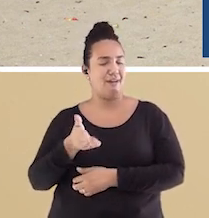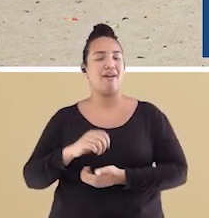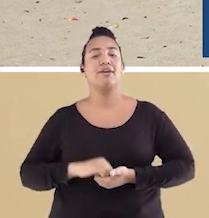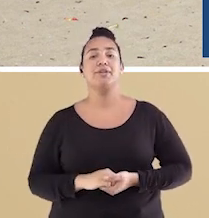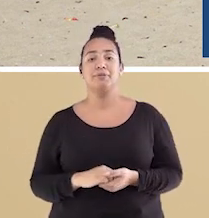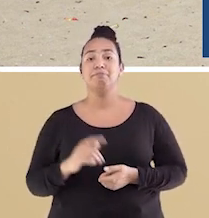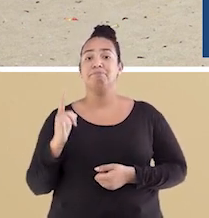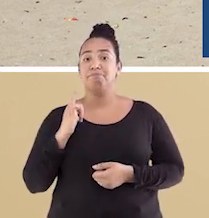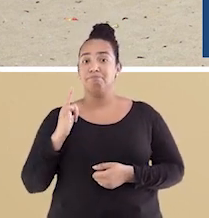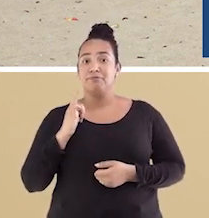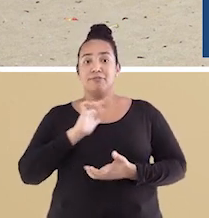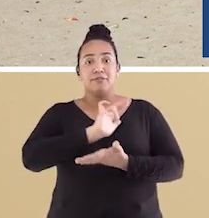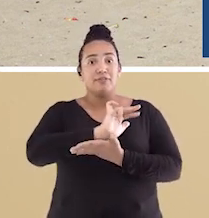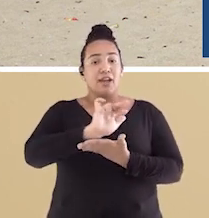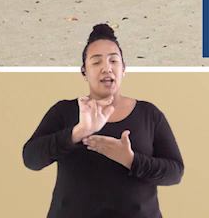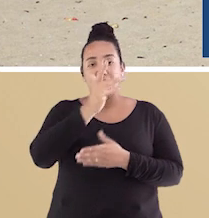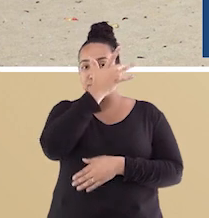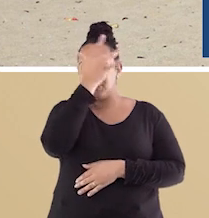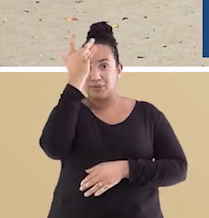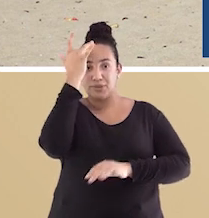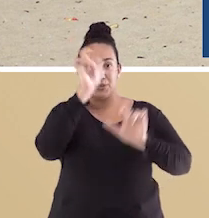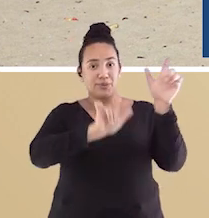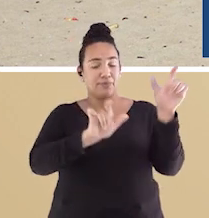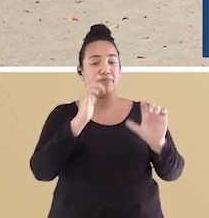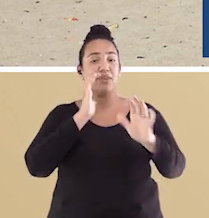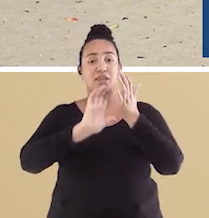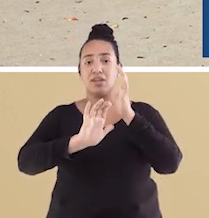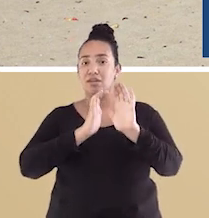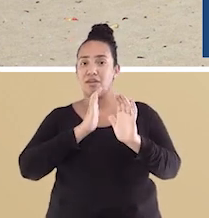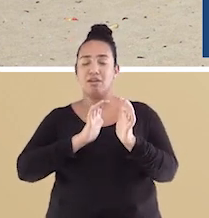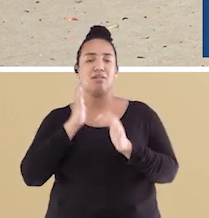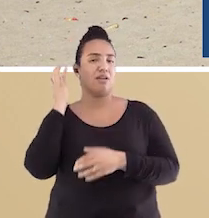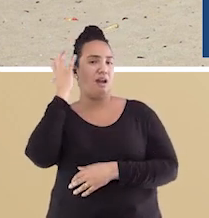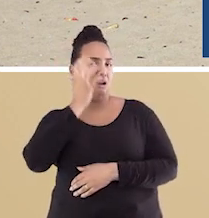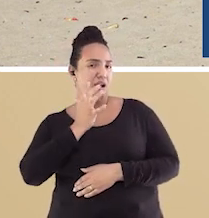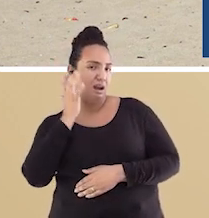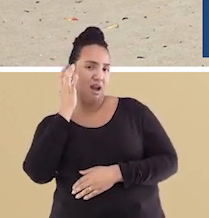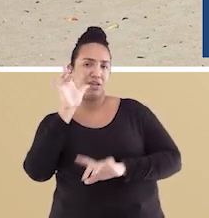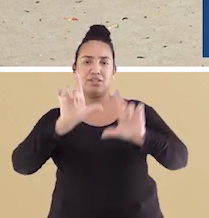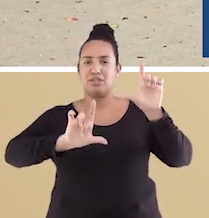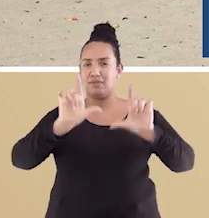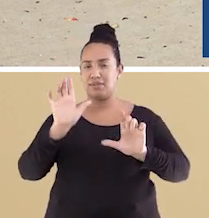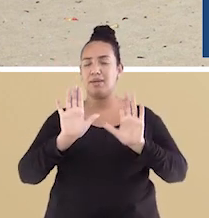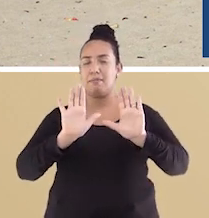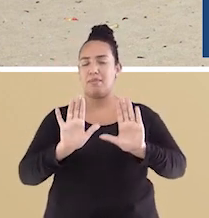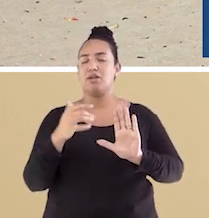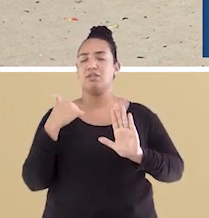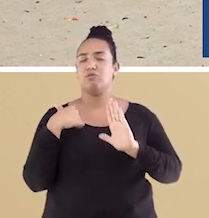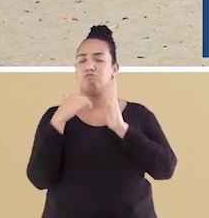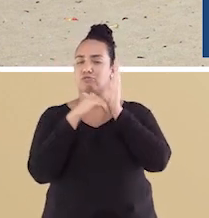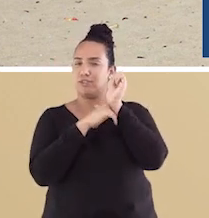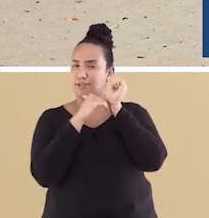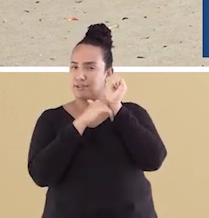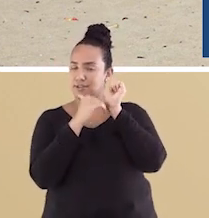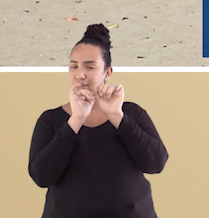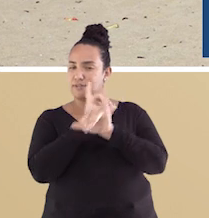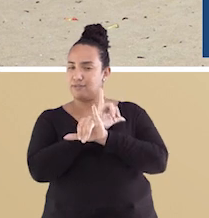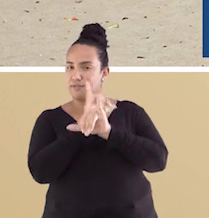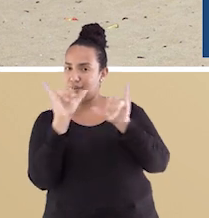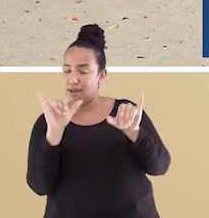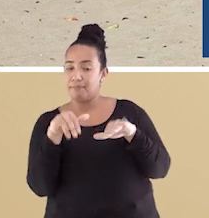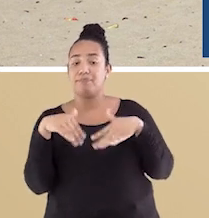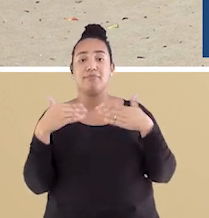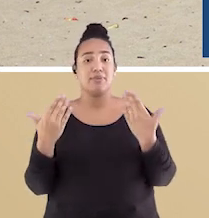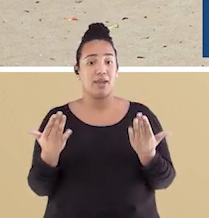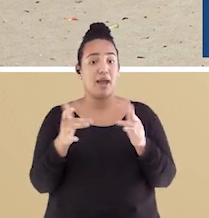cantam centenas de músicas nas rádios e nas TVs, mas eu posso contar um segredo para vocês? A maioria das músicas que nós